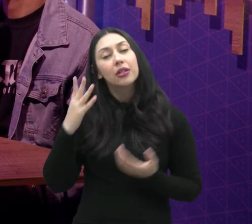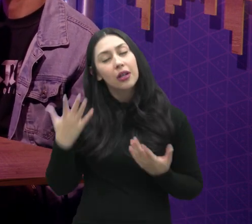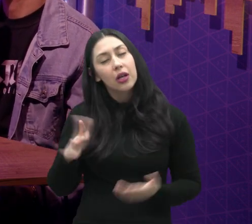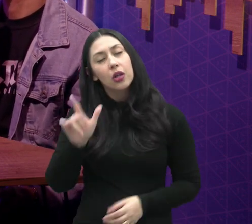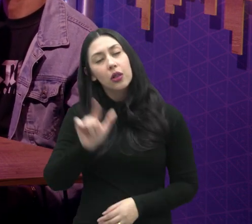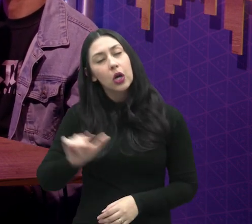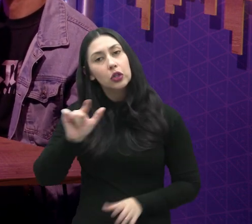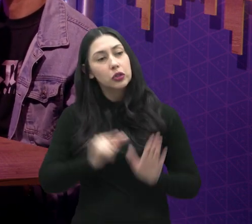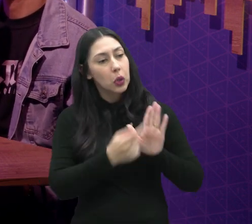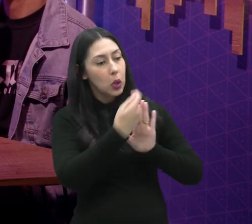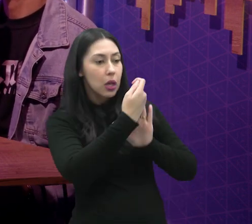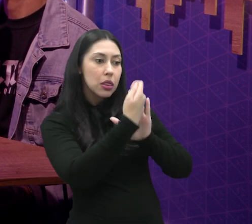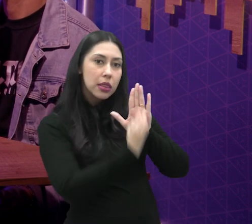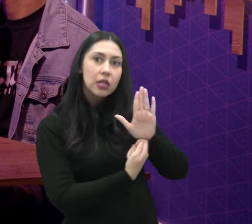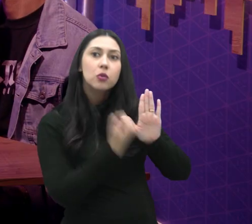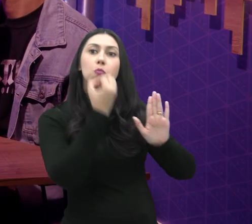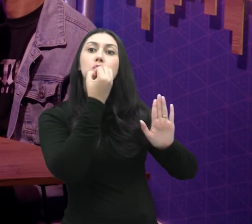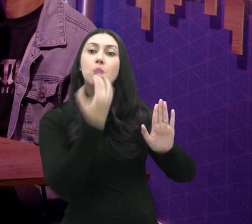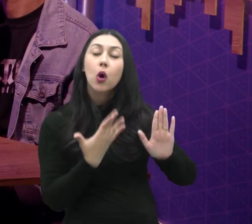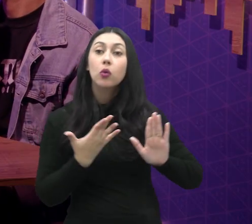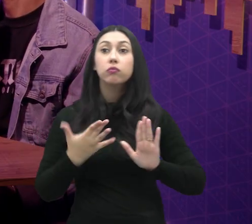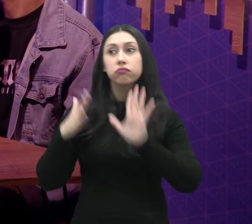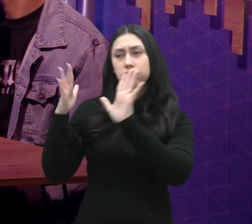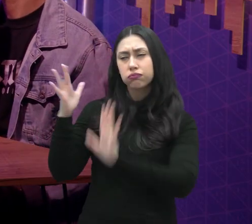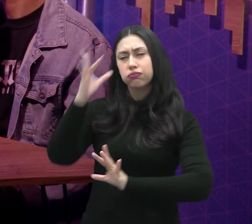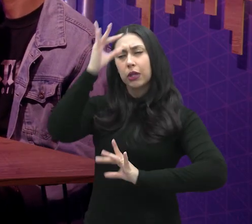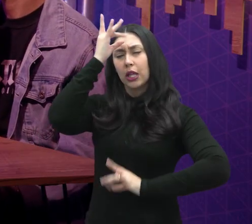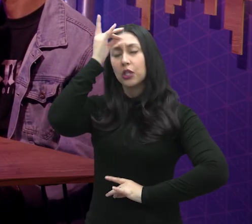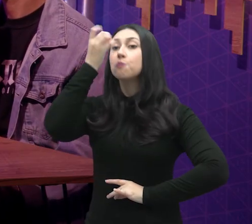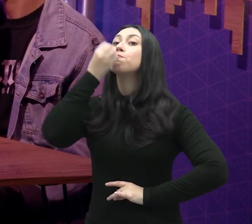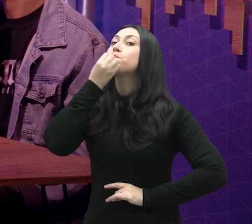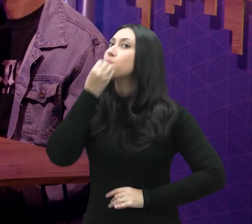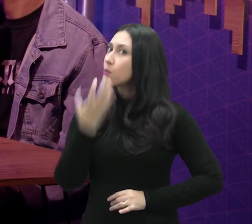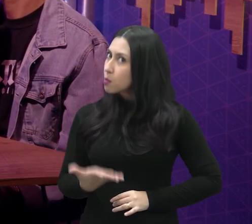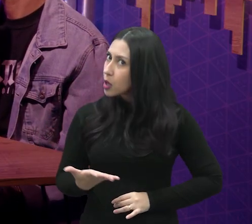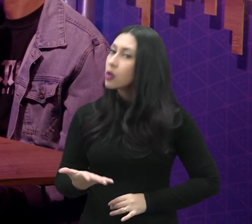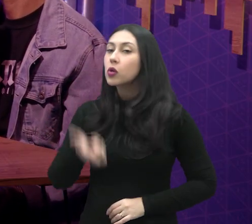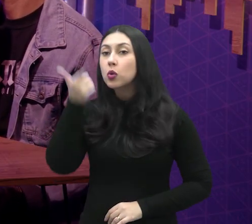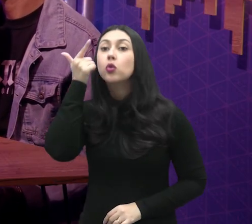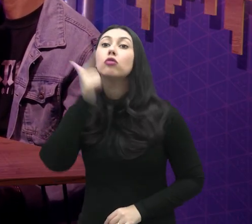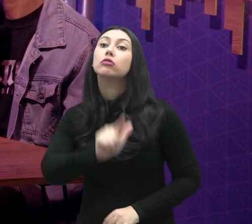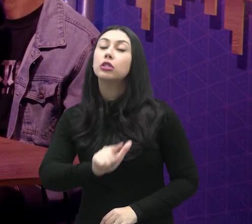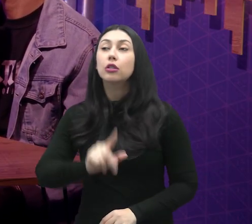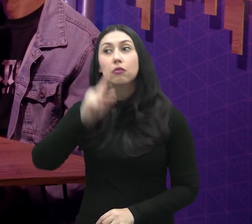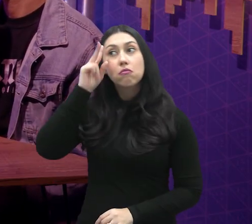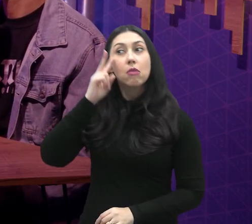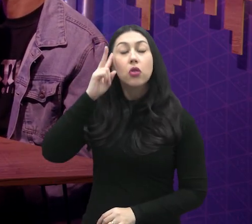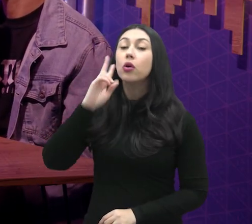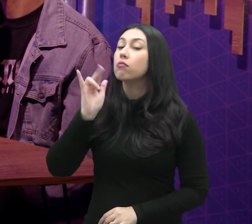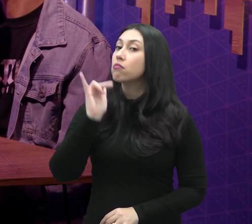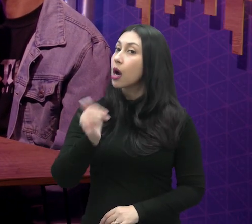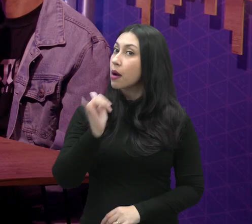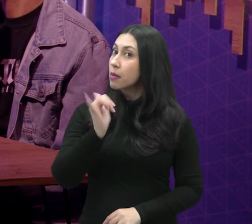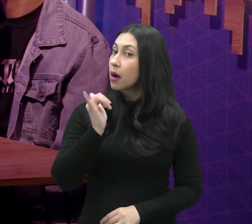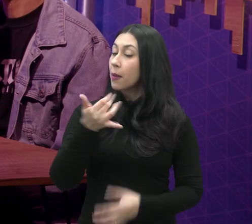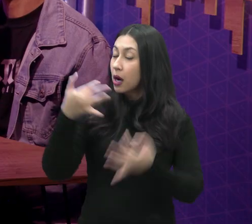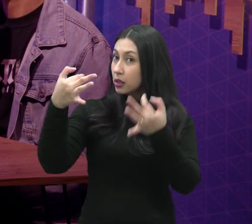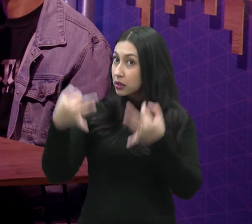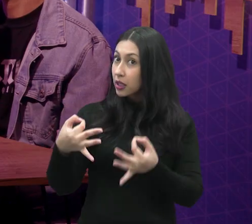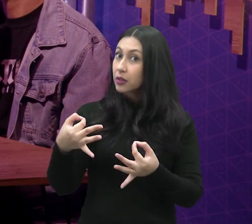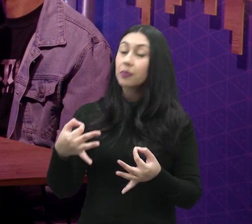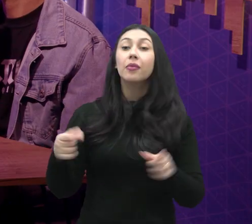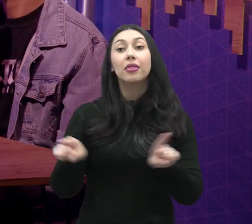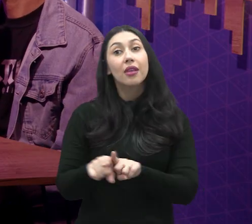bom texto escrito, de uma boa atuação. Conseguiram vender a proposta do personagem, né? E inclusive